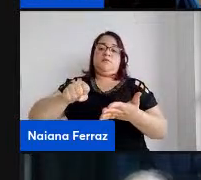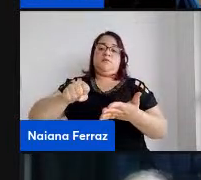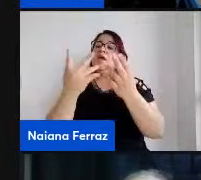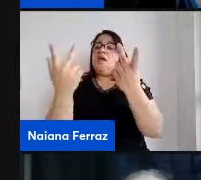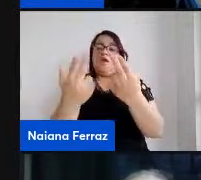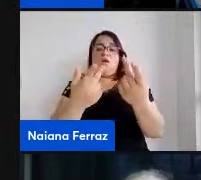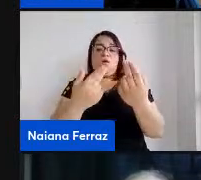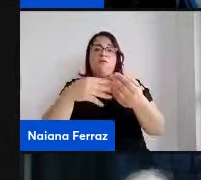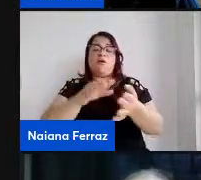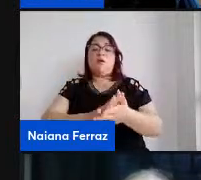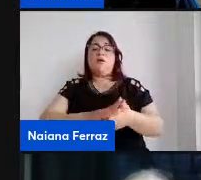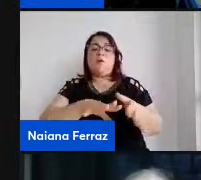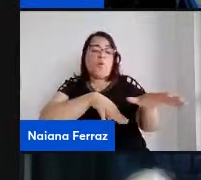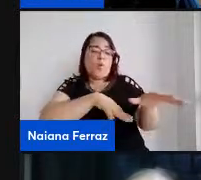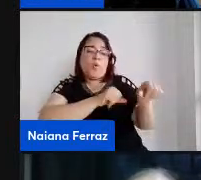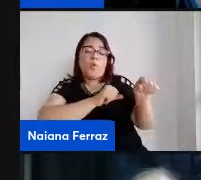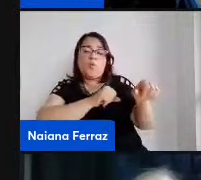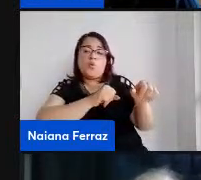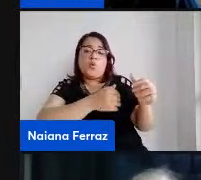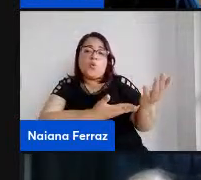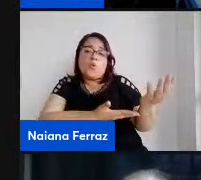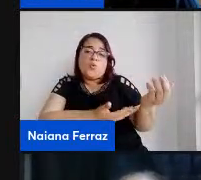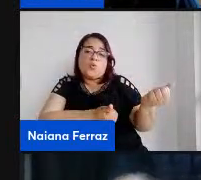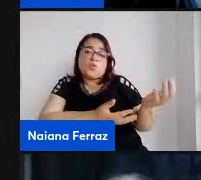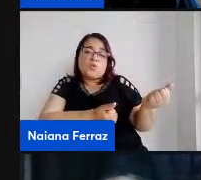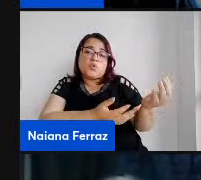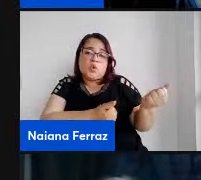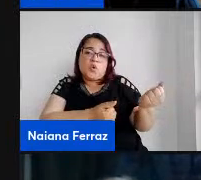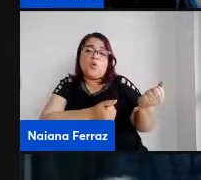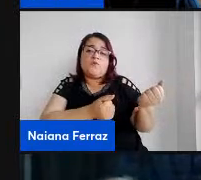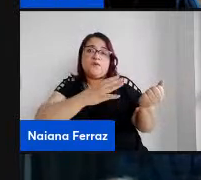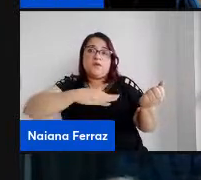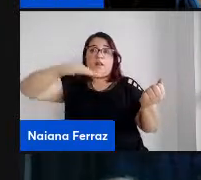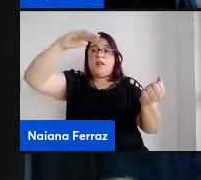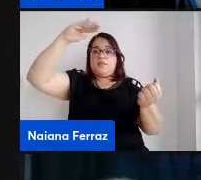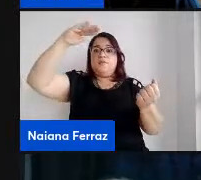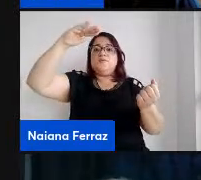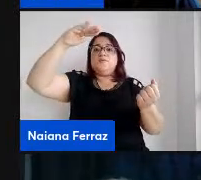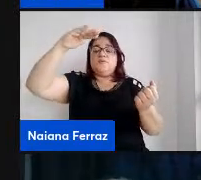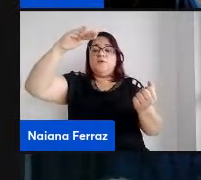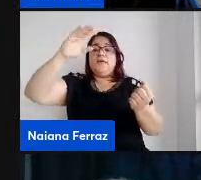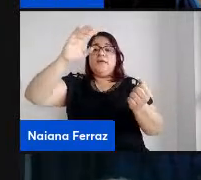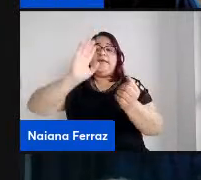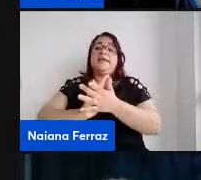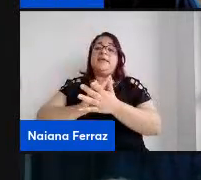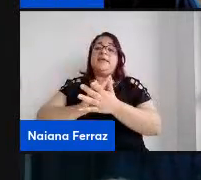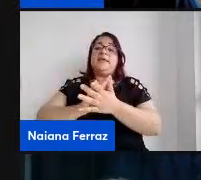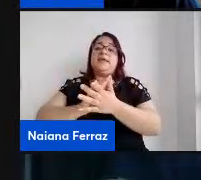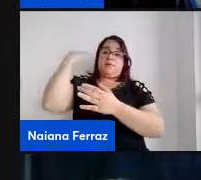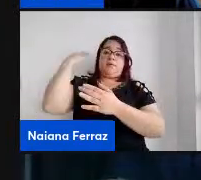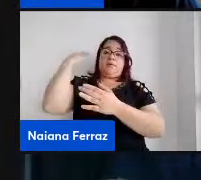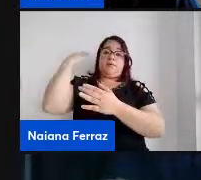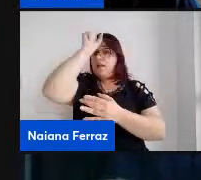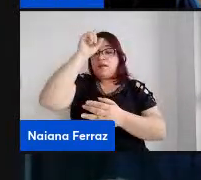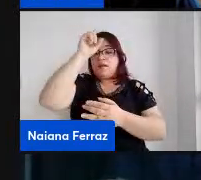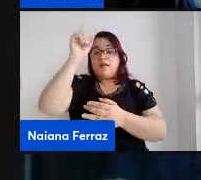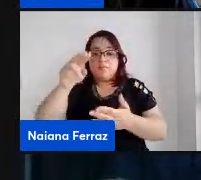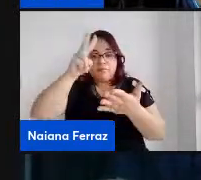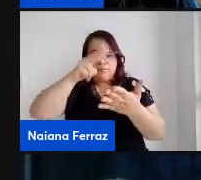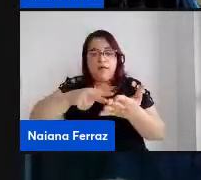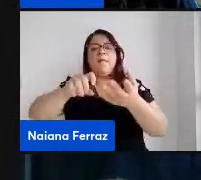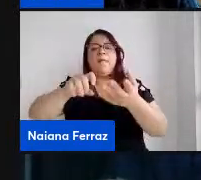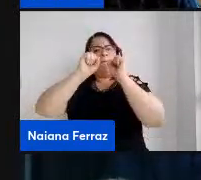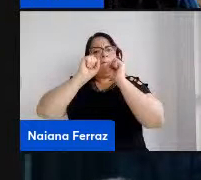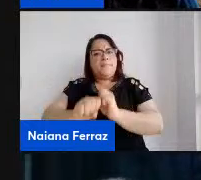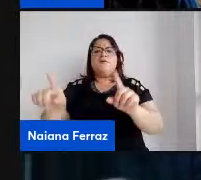não aprendeu a ler no tempo certo, pode aprender a ler. Temos